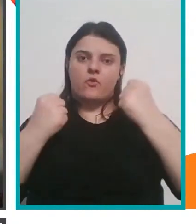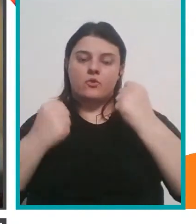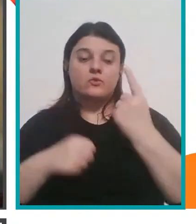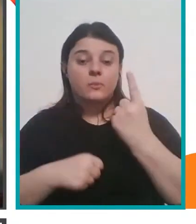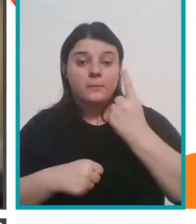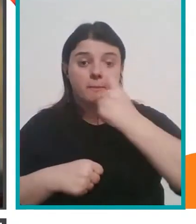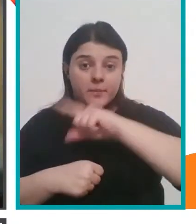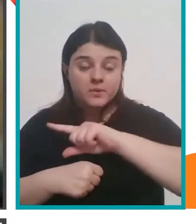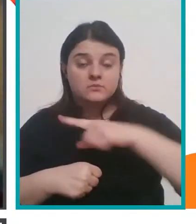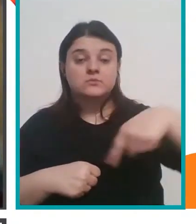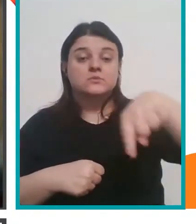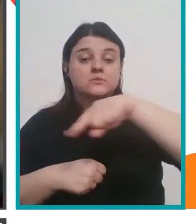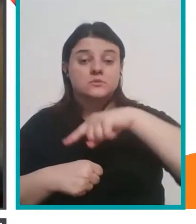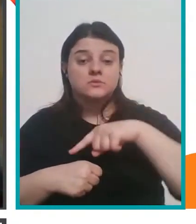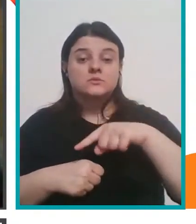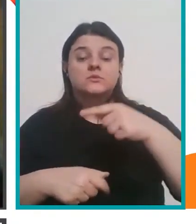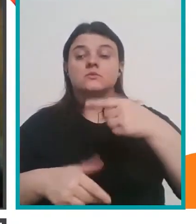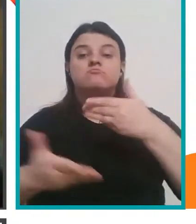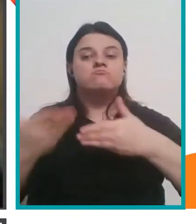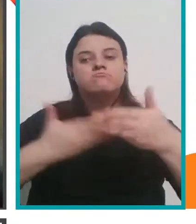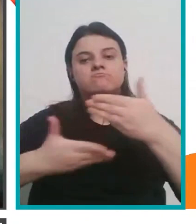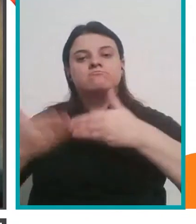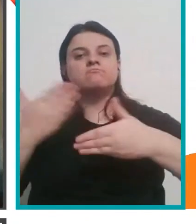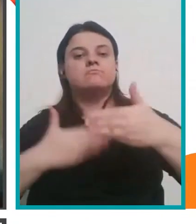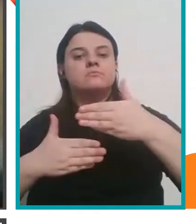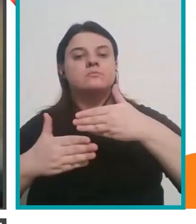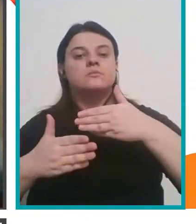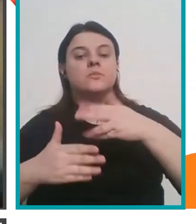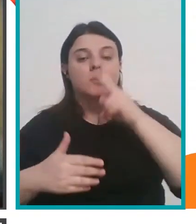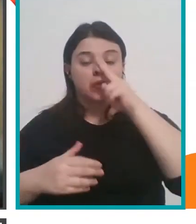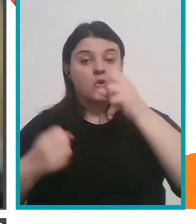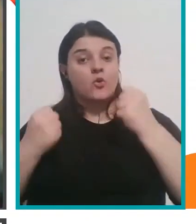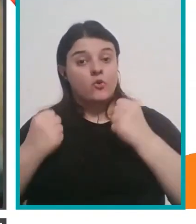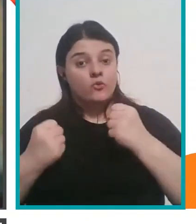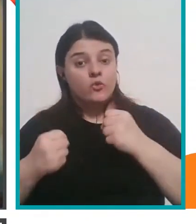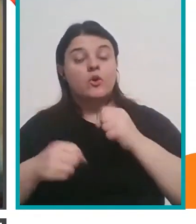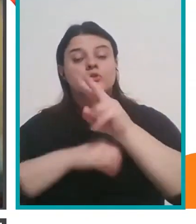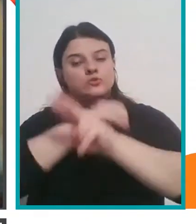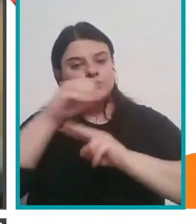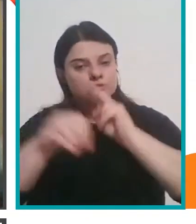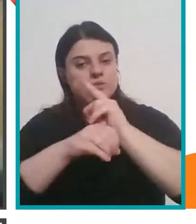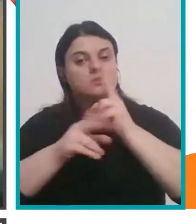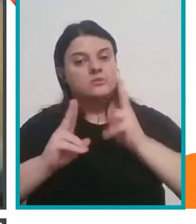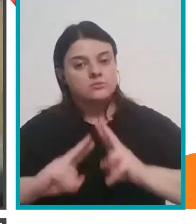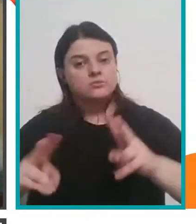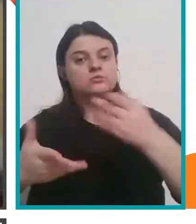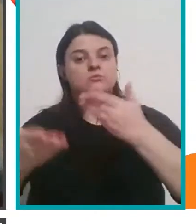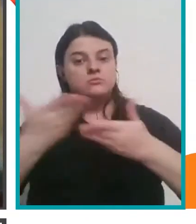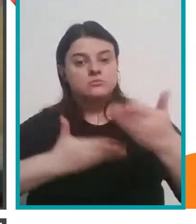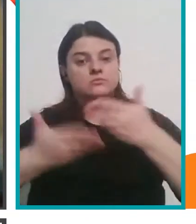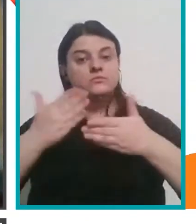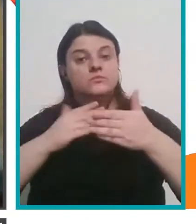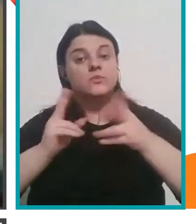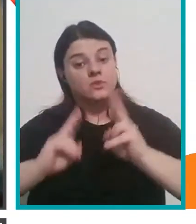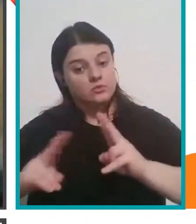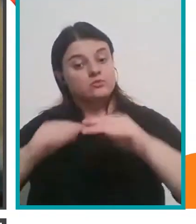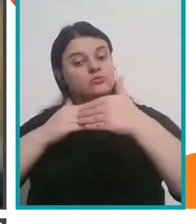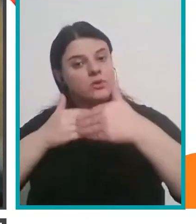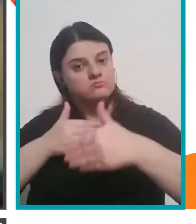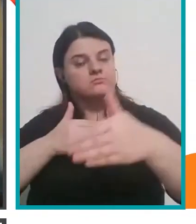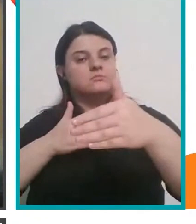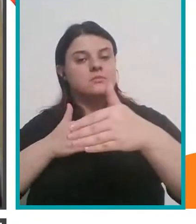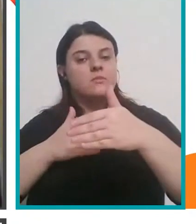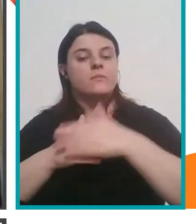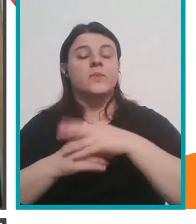gente ter uma dinâmica mais forte, mais sustentável e mais consistente. Eu